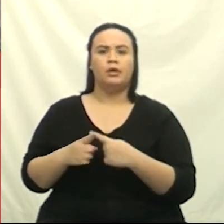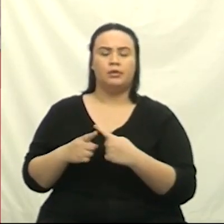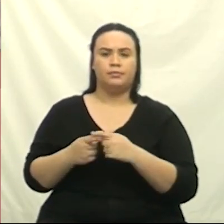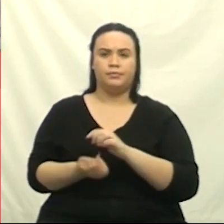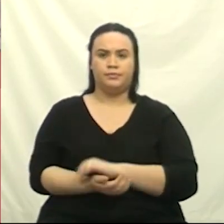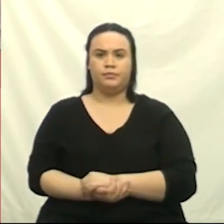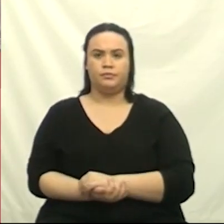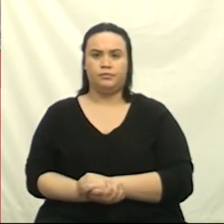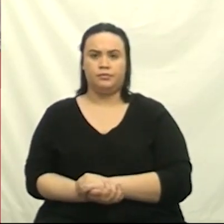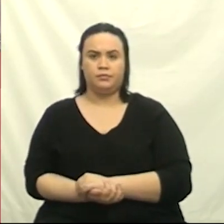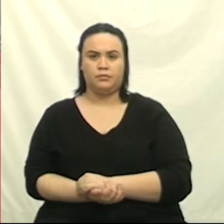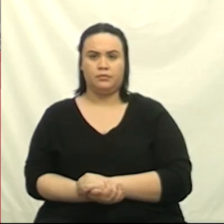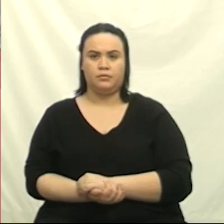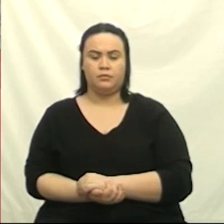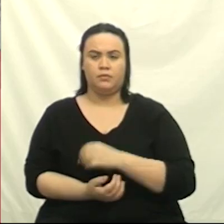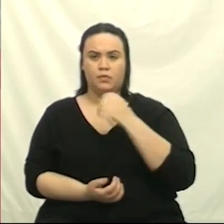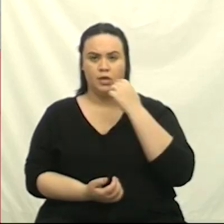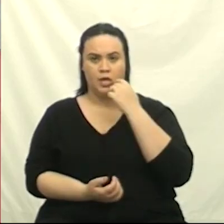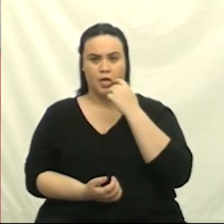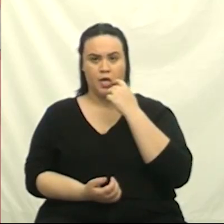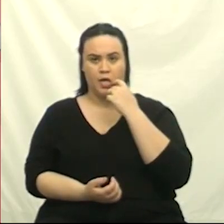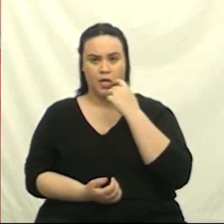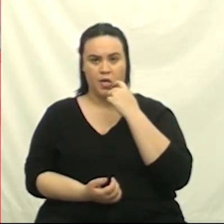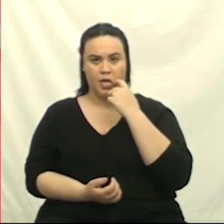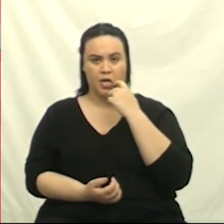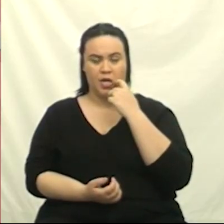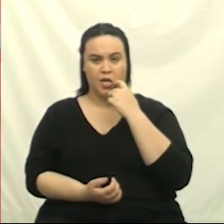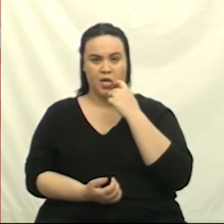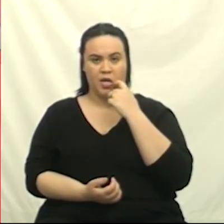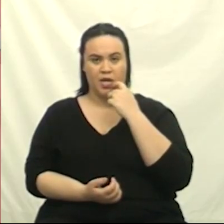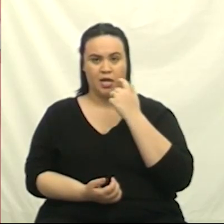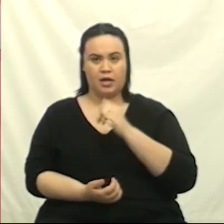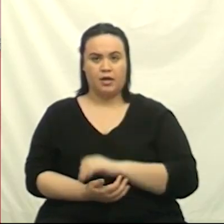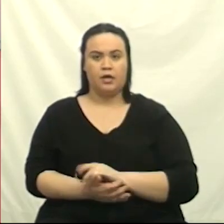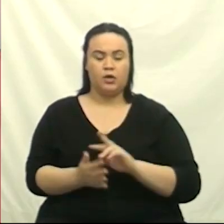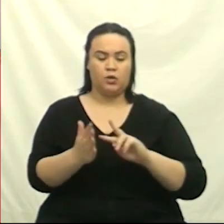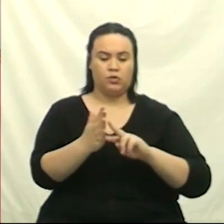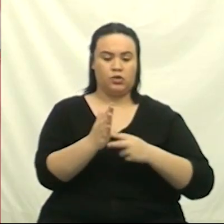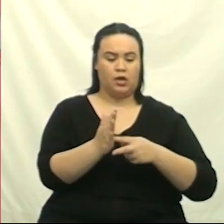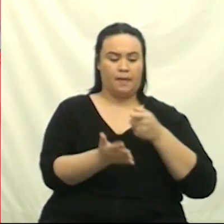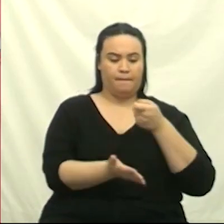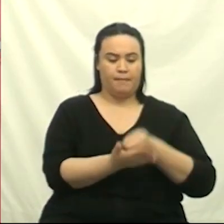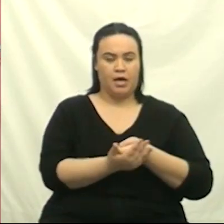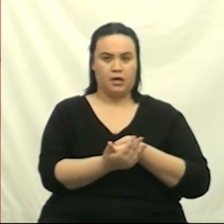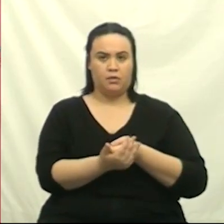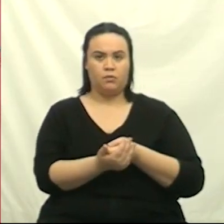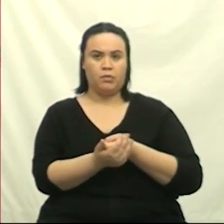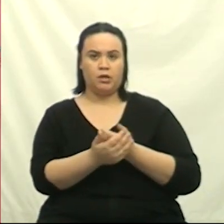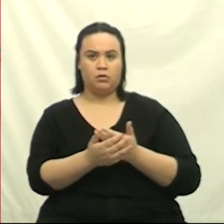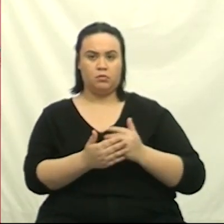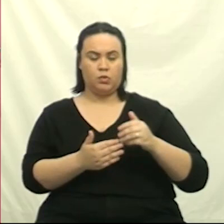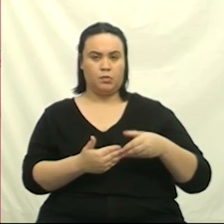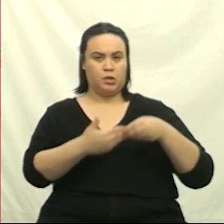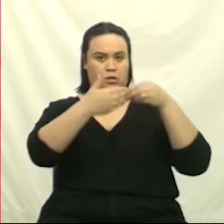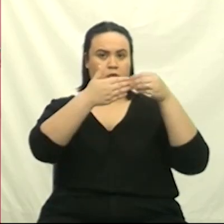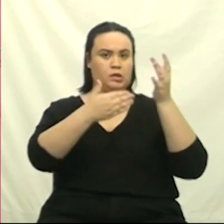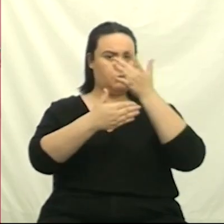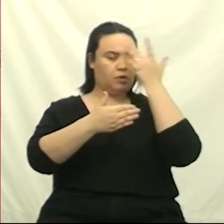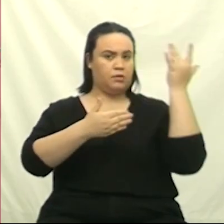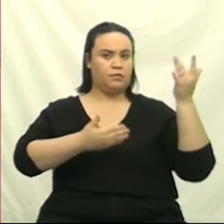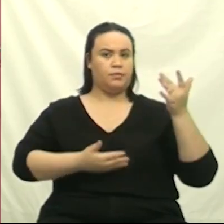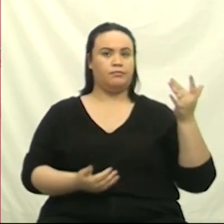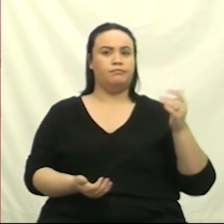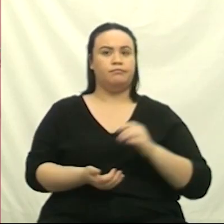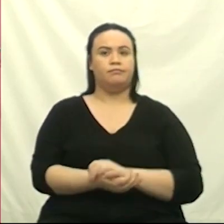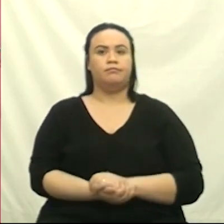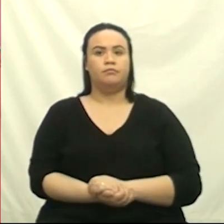porque a partir do momento que o sindicalista é pago pelo patrão vem